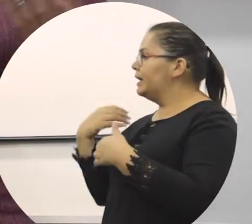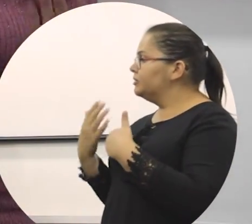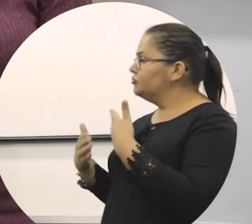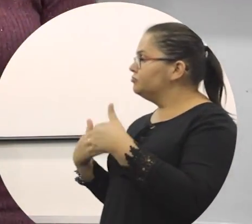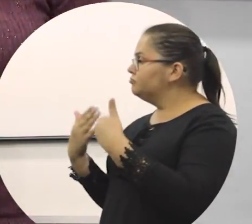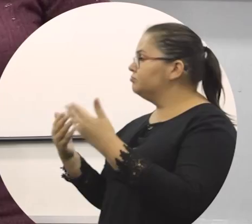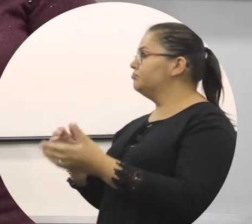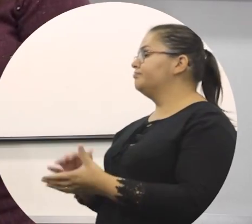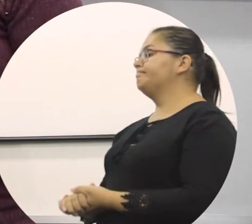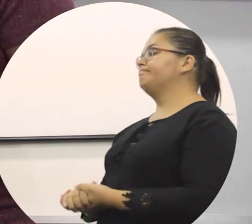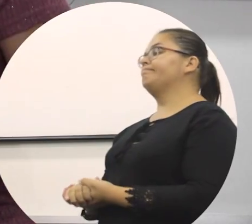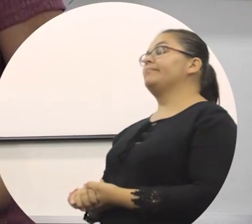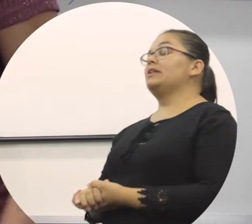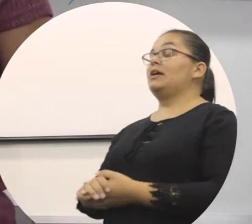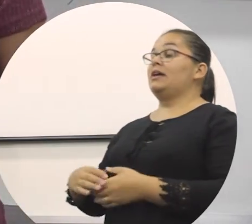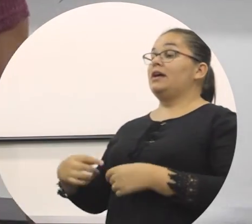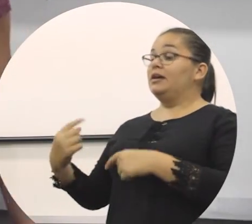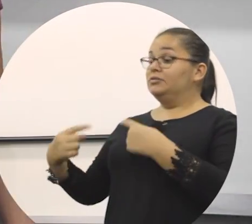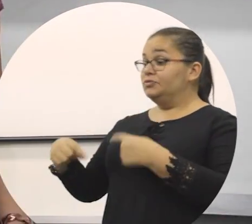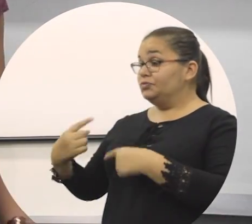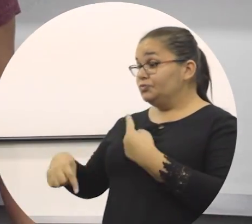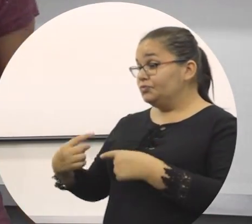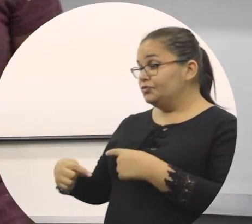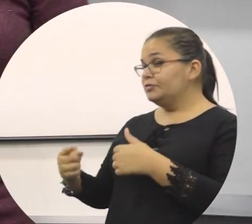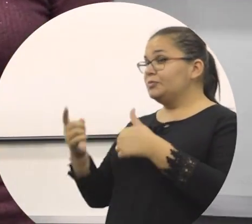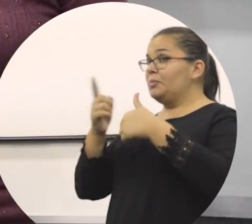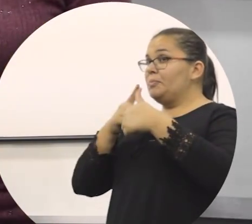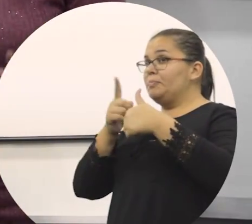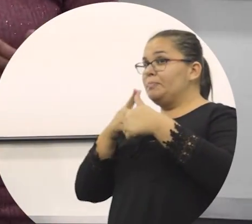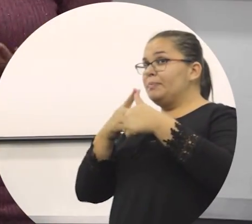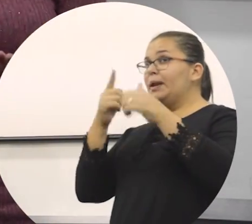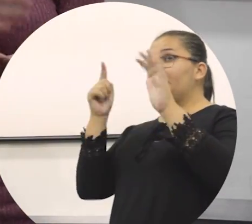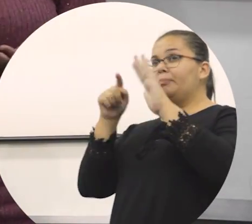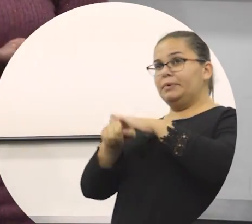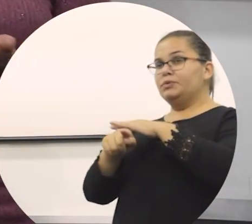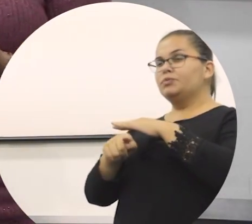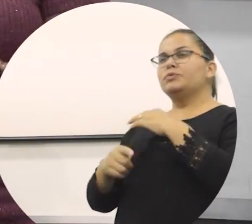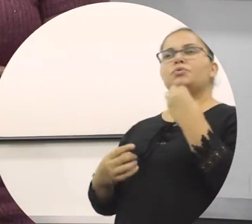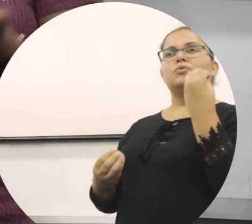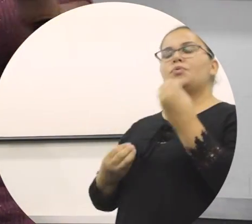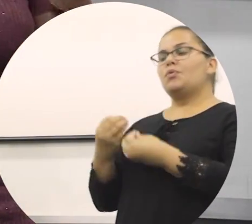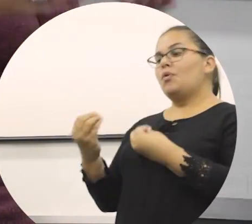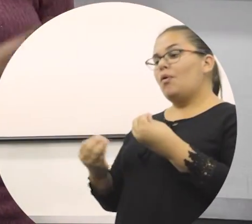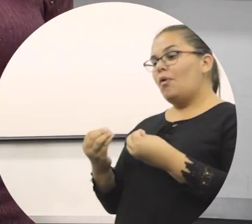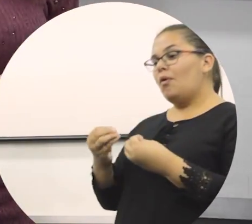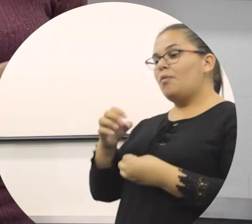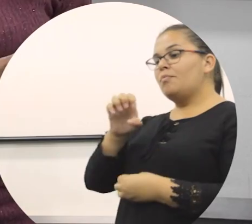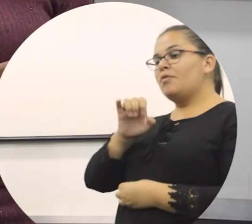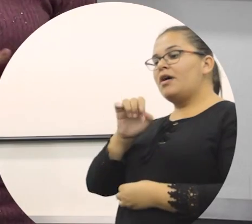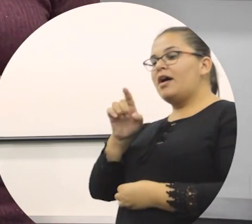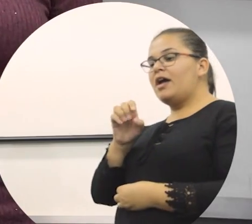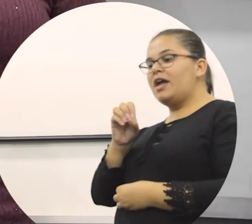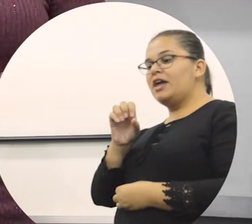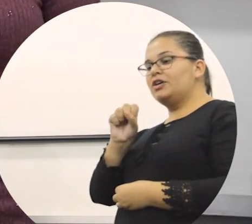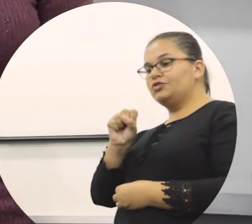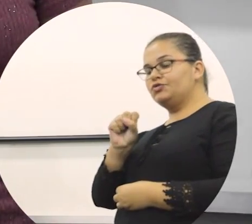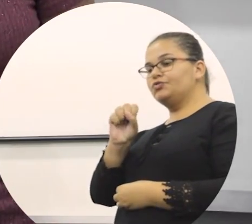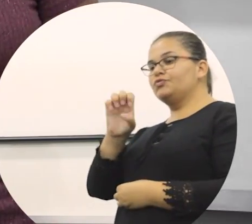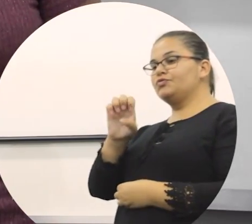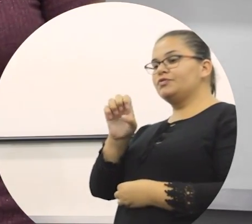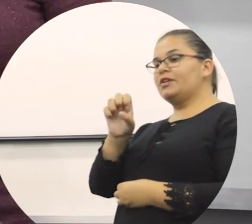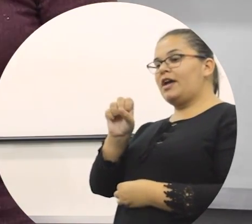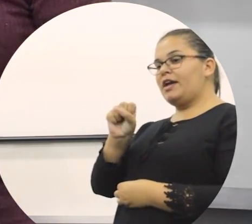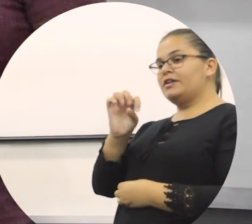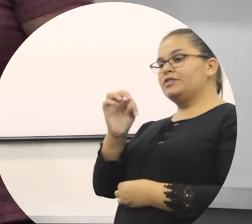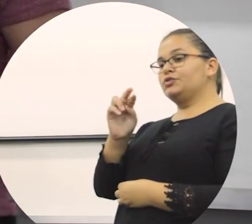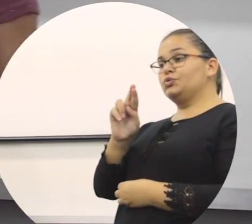E diante das nossas discussões, a primeira questão que está posta, quais são os eixos estruturantes do